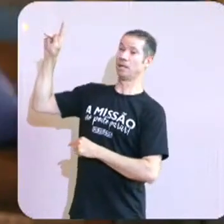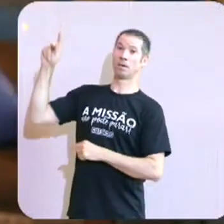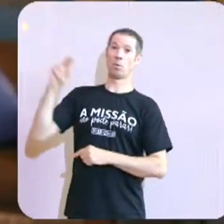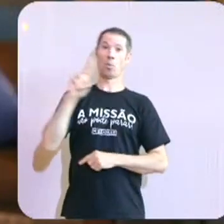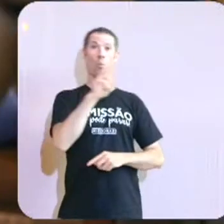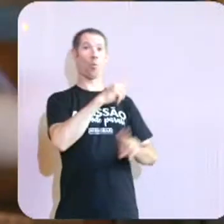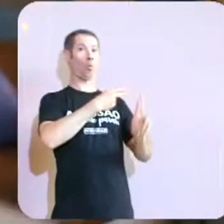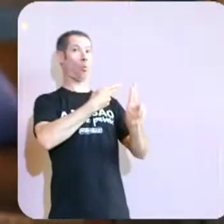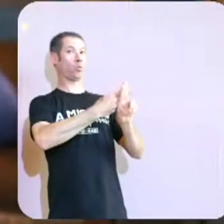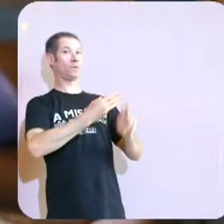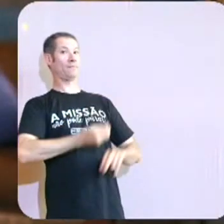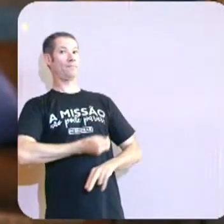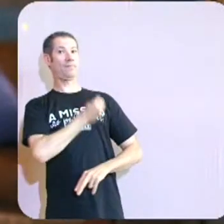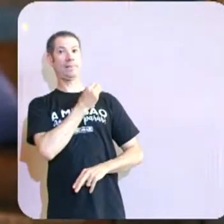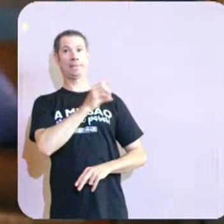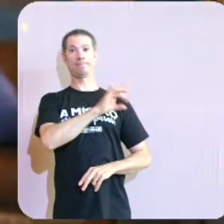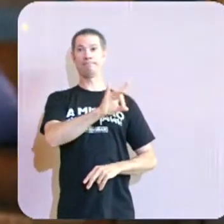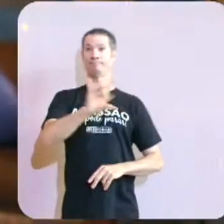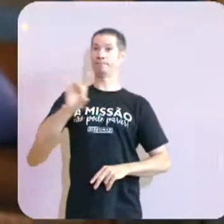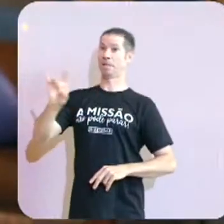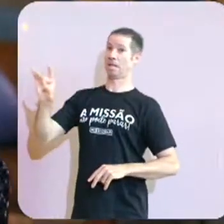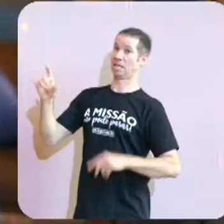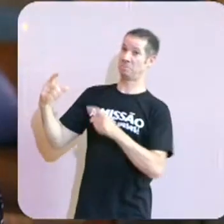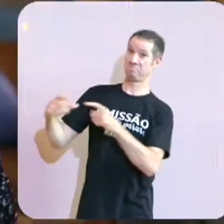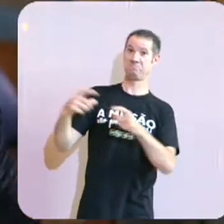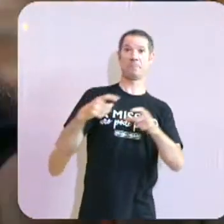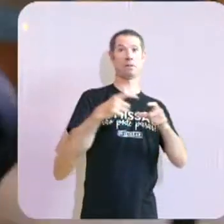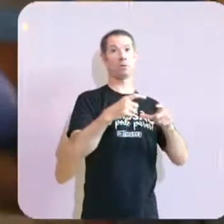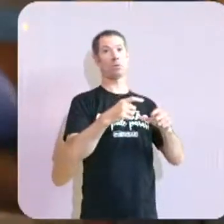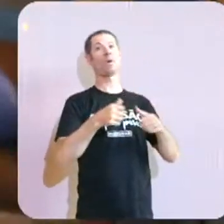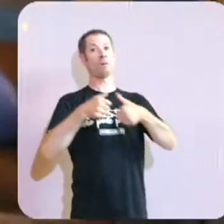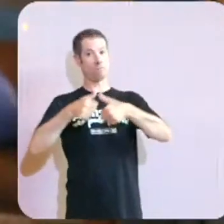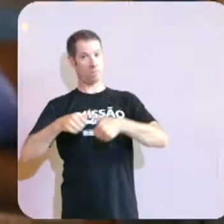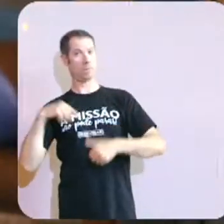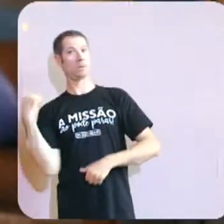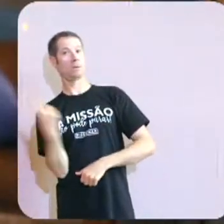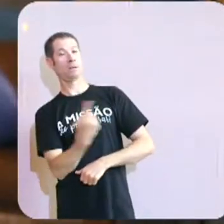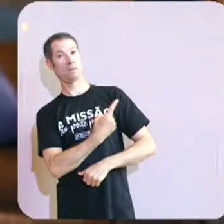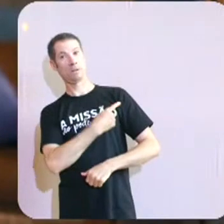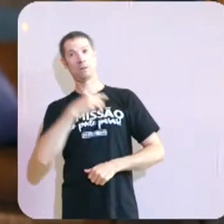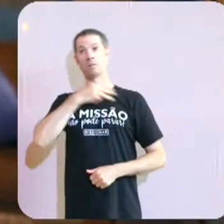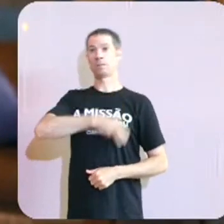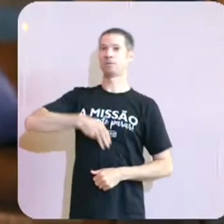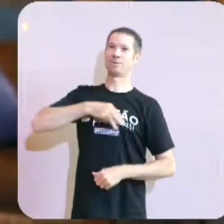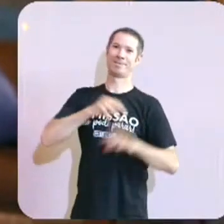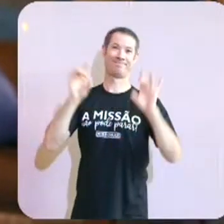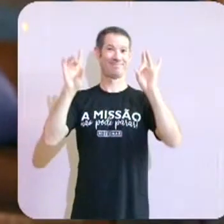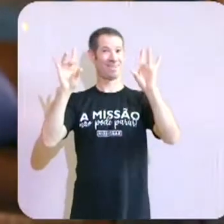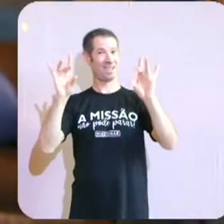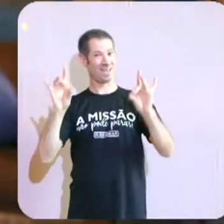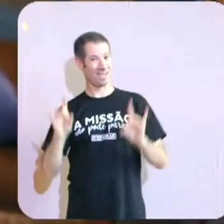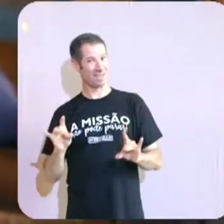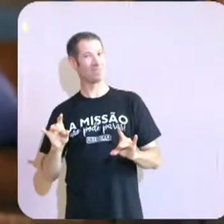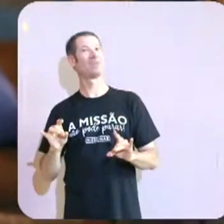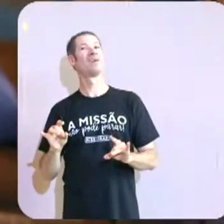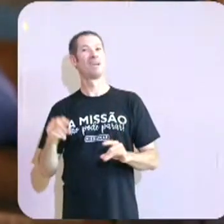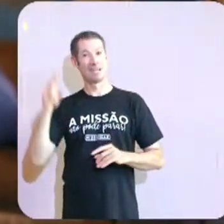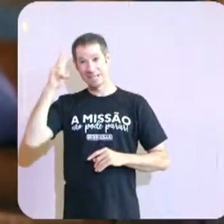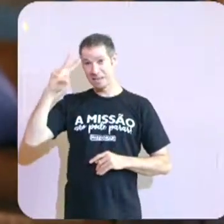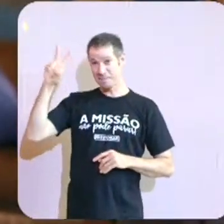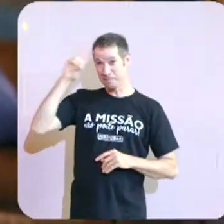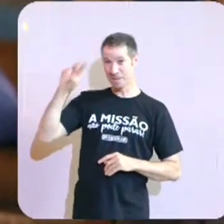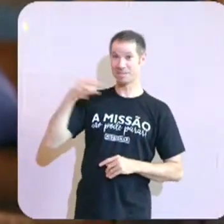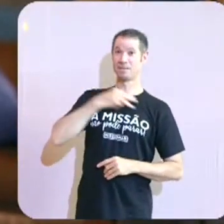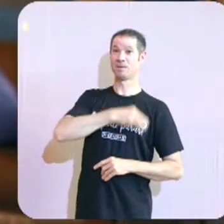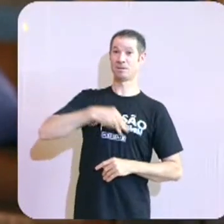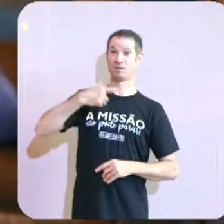você, usa a mim, independentemente do lugar onde estamos. Todos nós somos missionários, queridos irmãos. E essa é a lembrança que o